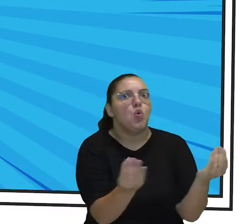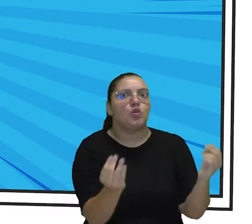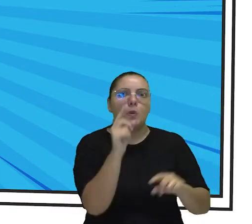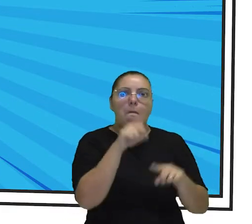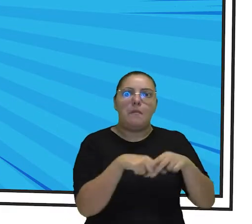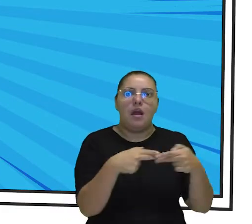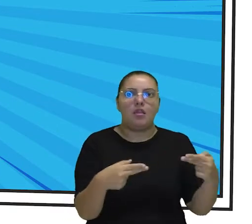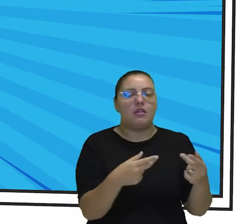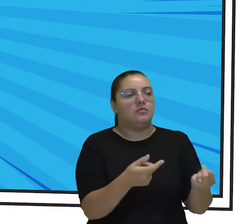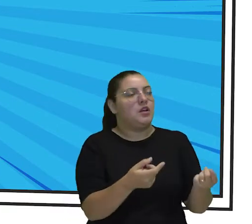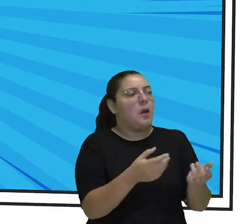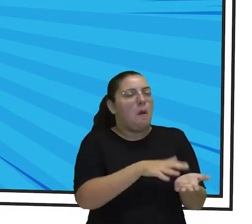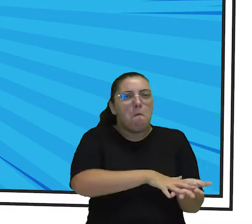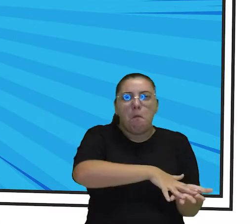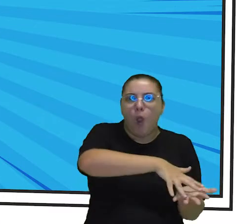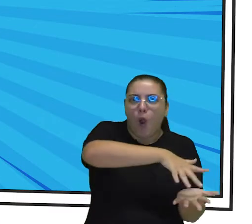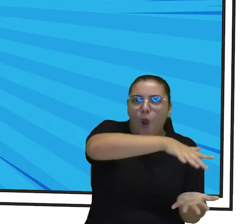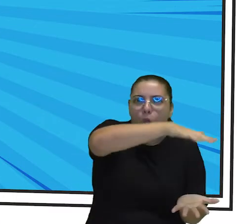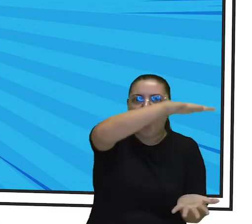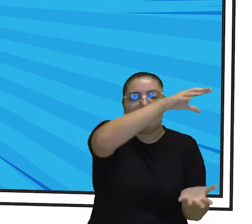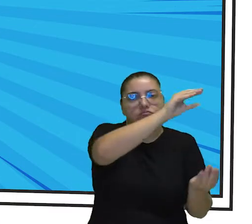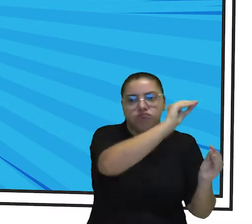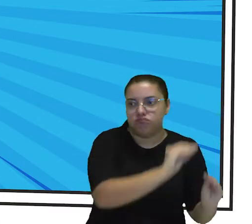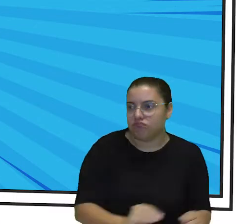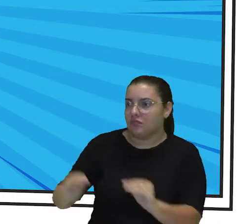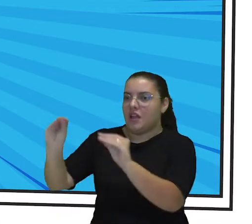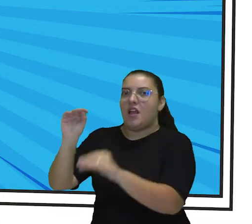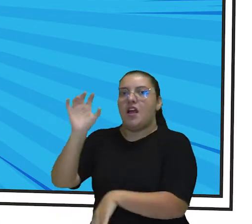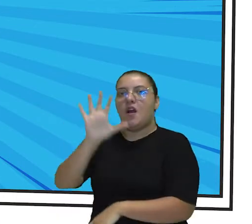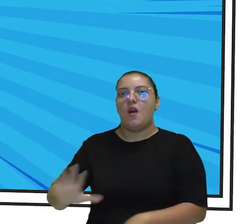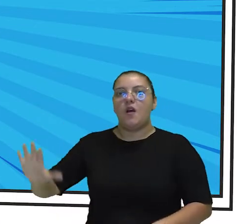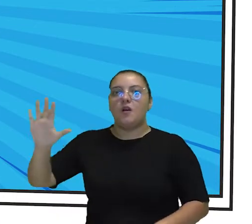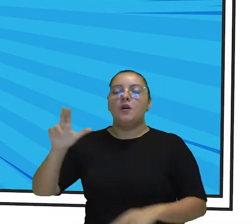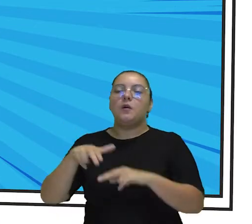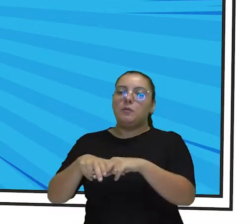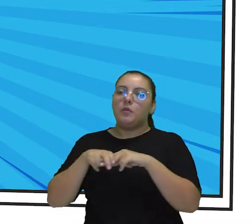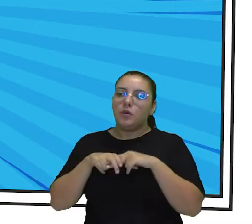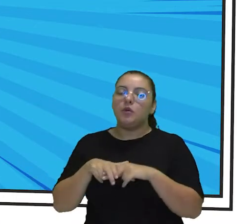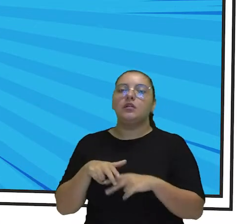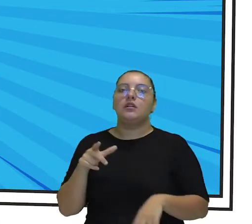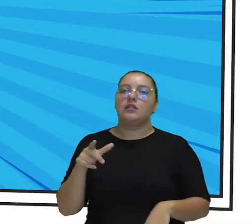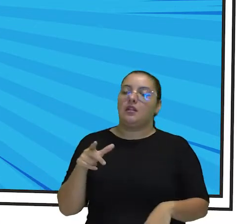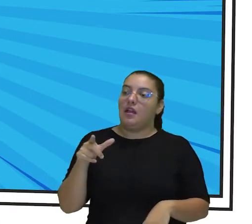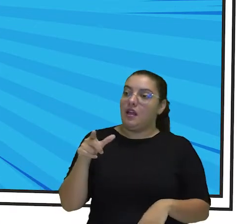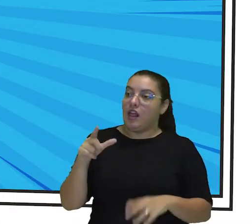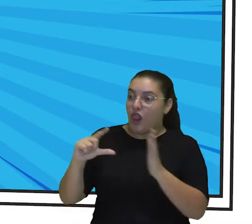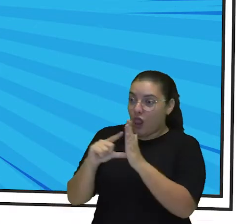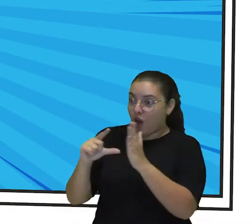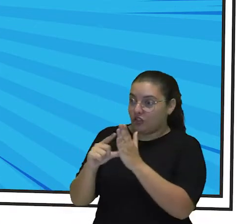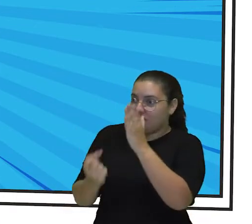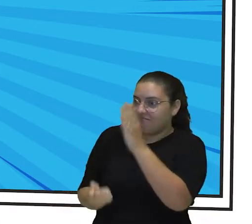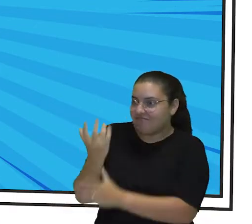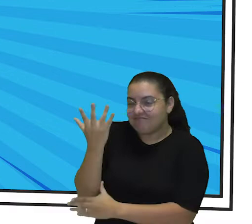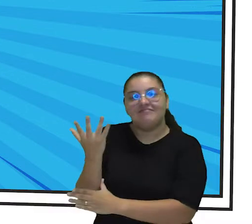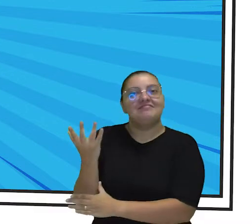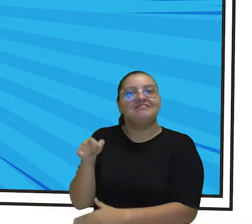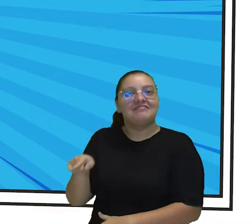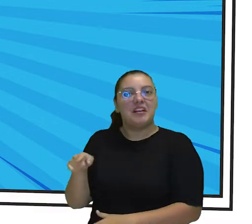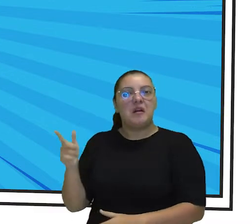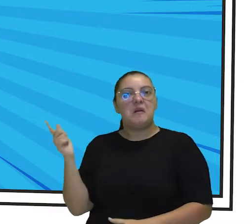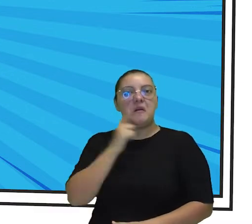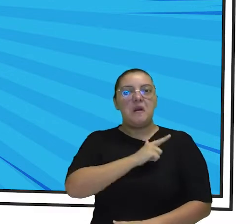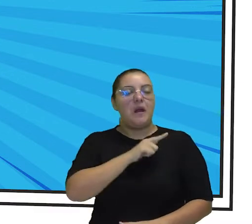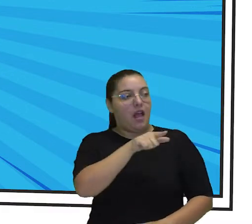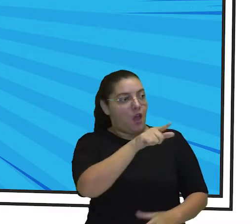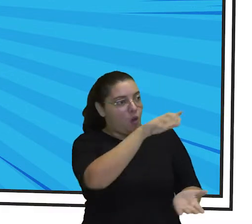mercadoria abundante trazida para a Europa ativou o comércio. Então é um renascimento comercial, porque este comércio,